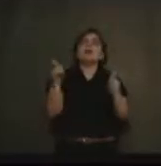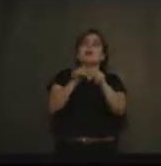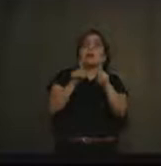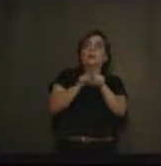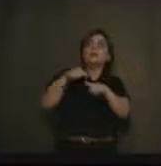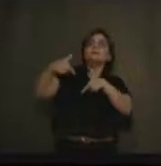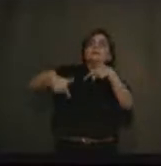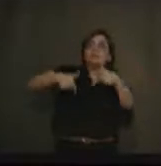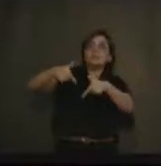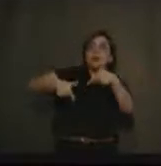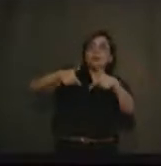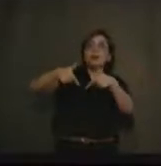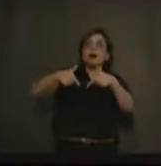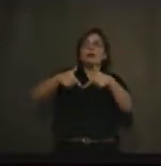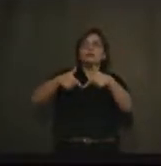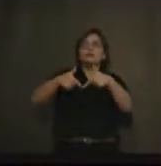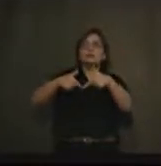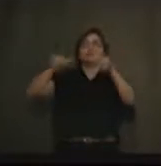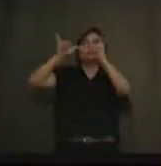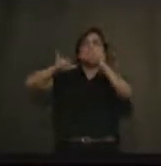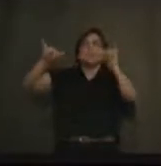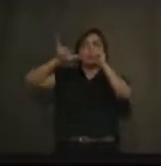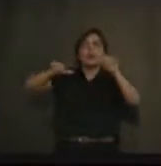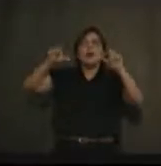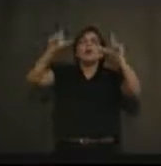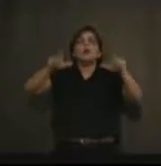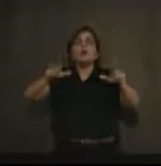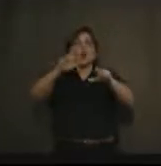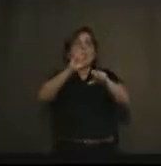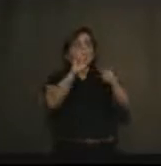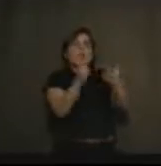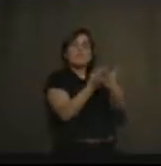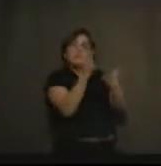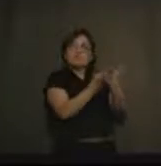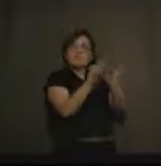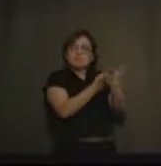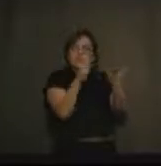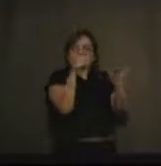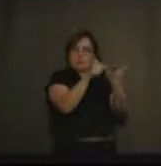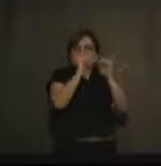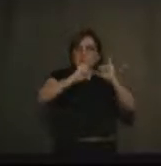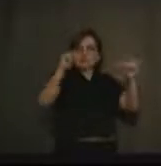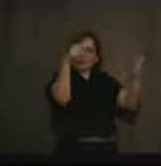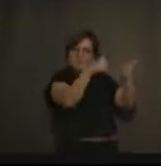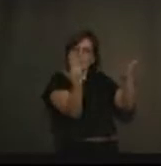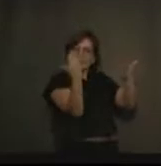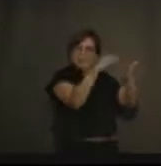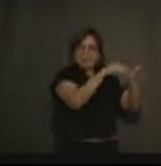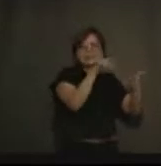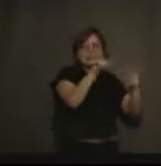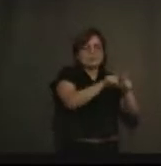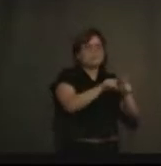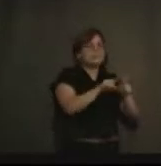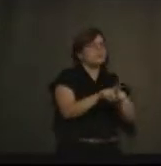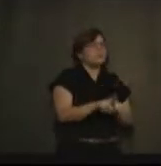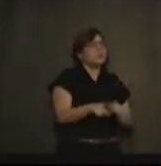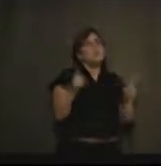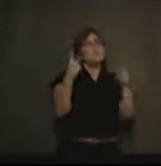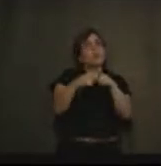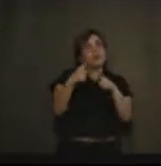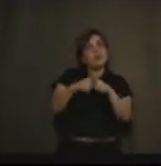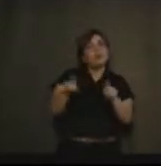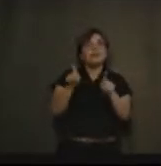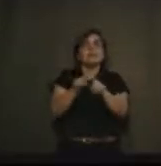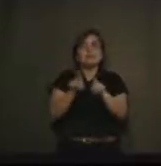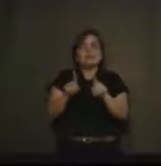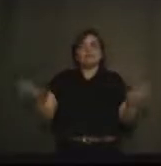trabalho seria publicado na revista Acta Matemática, o que, ao mesmo tempo, valorizava